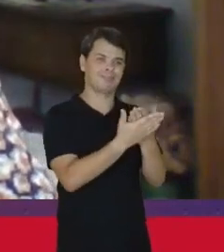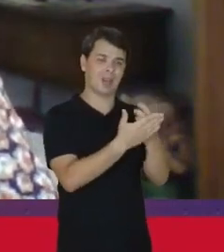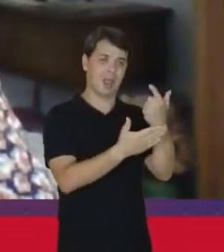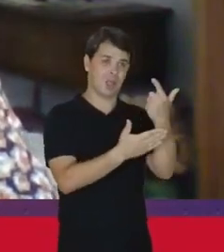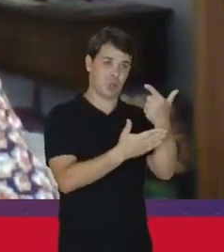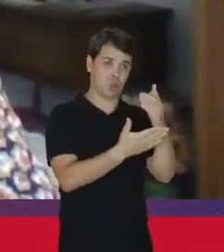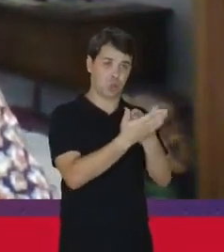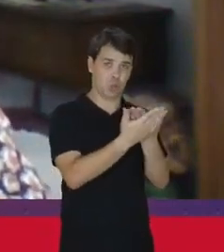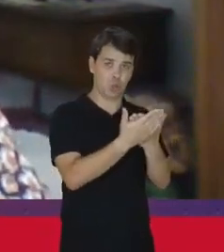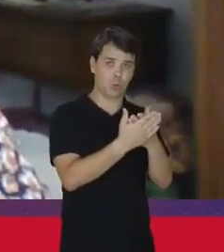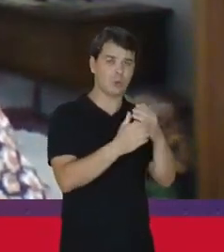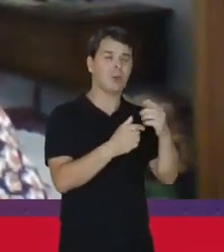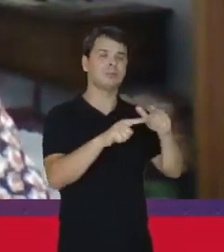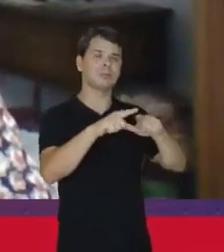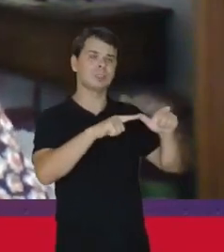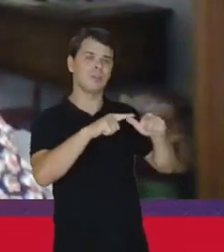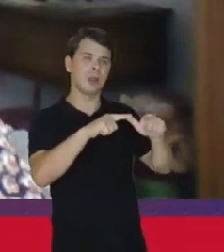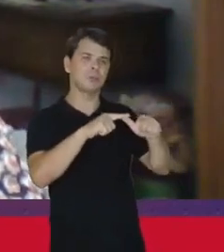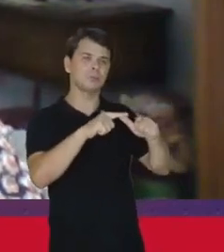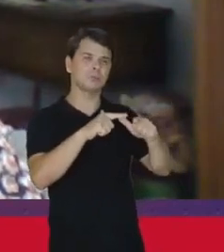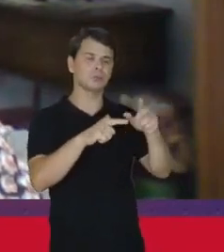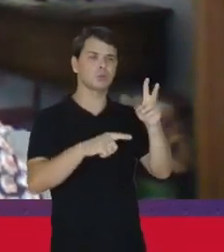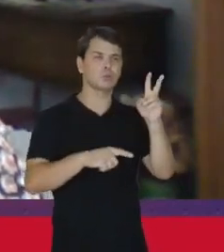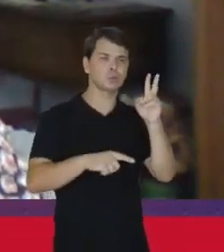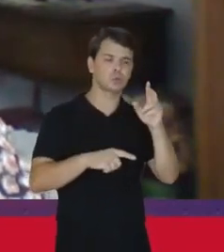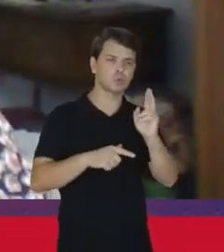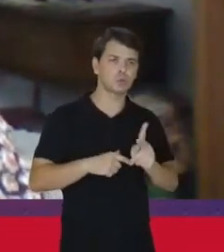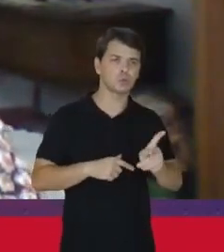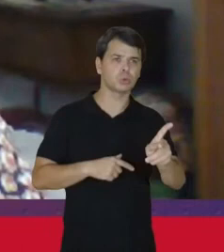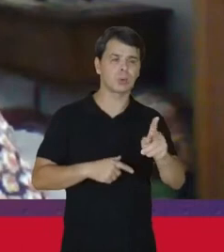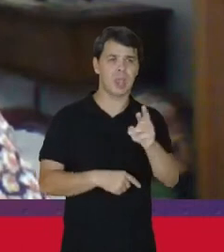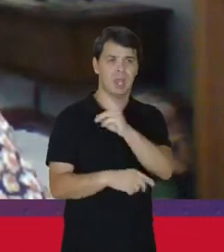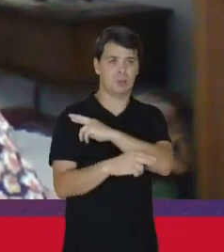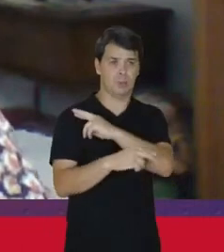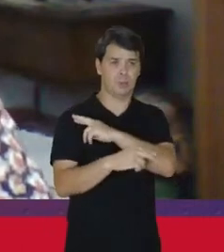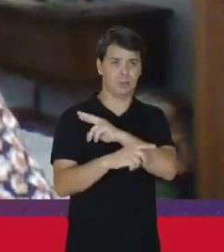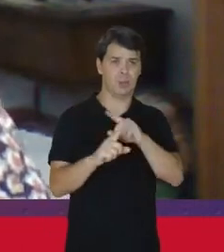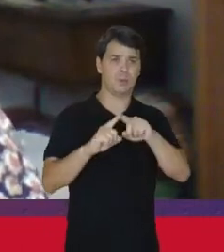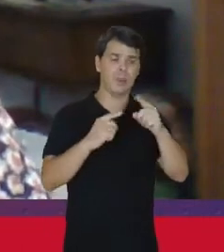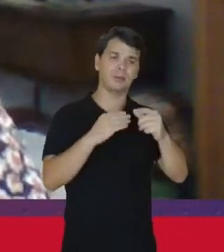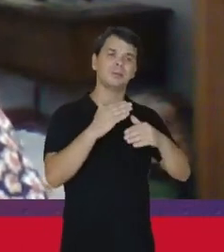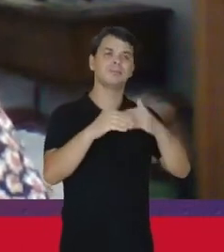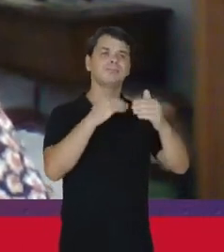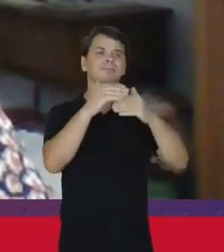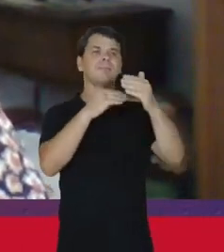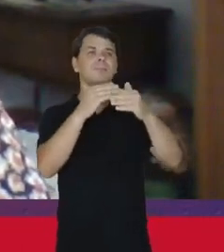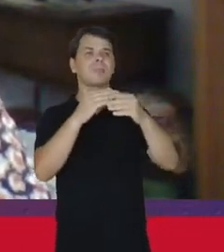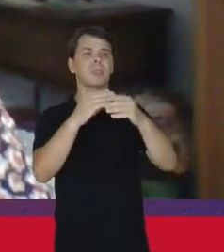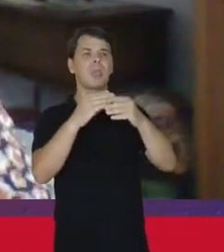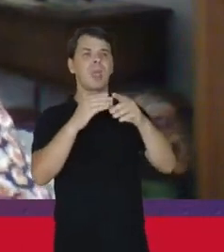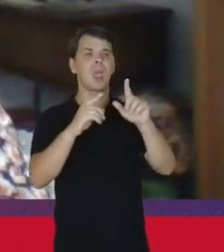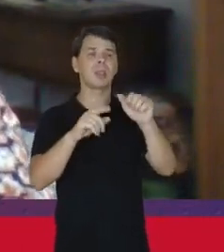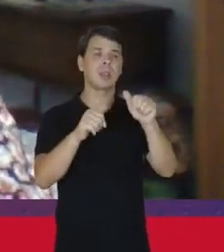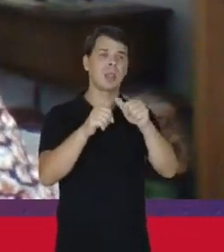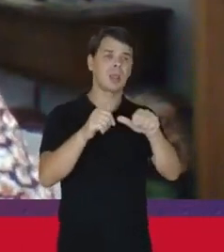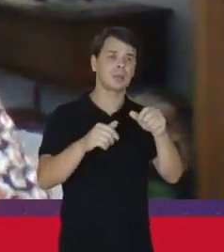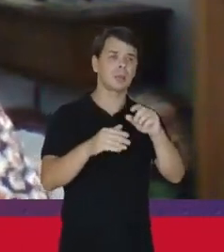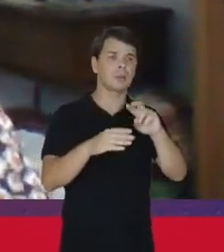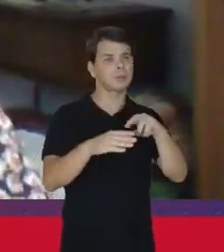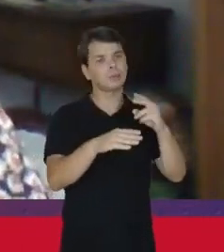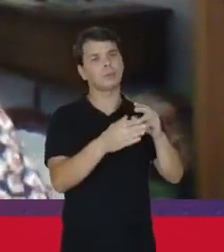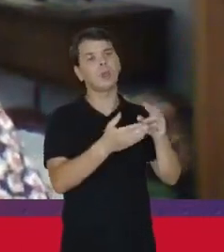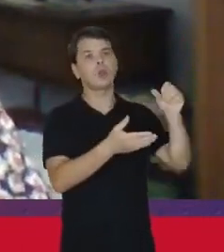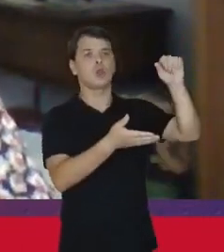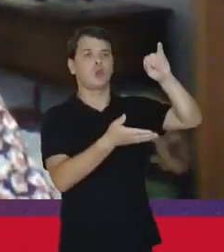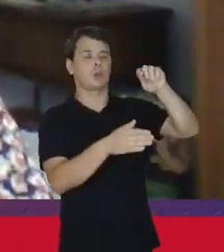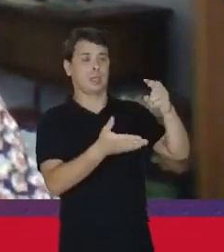trabalho reprodutivo e por que a responsabilidade maior do trabalho reprodutivo é justamente recai